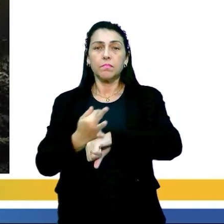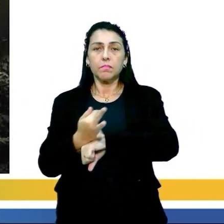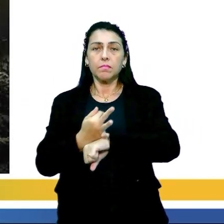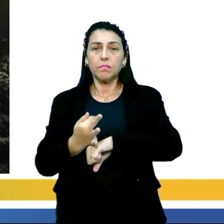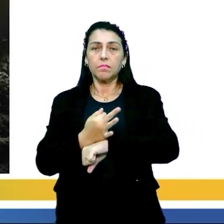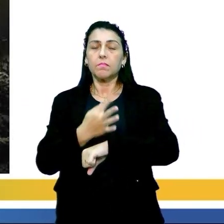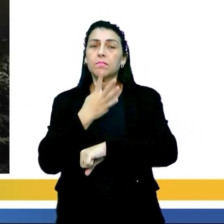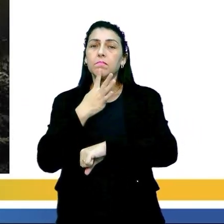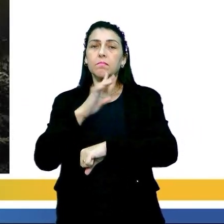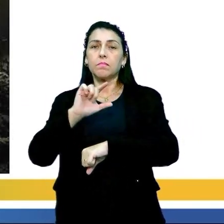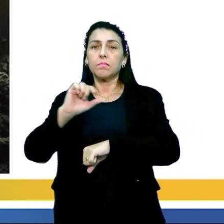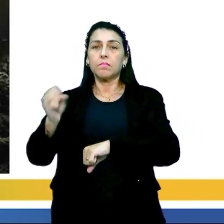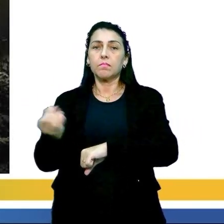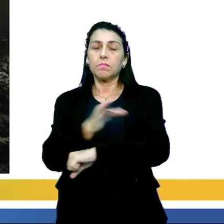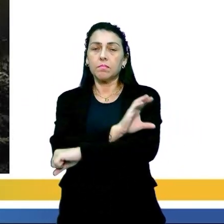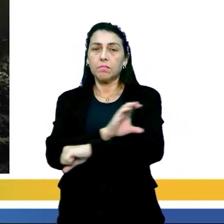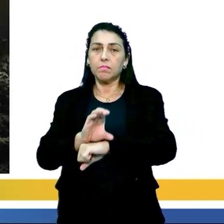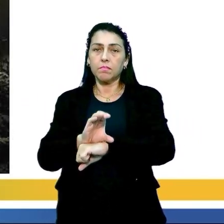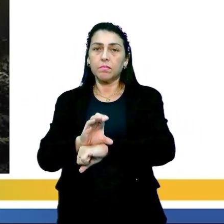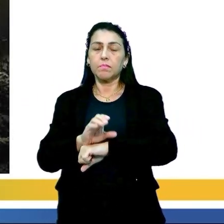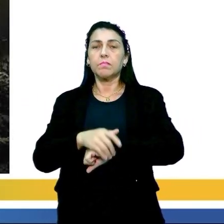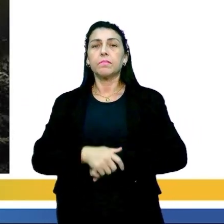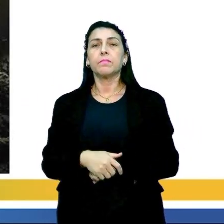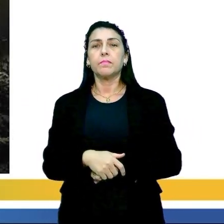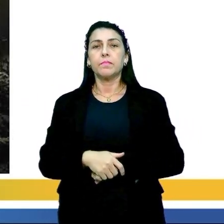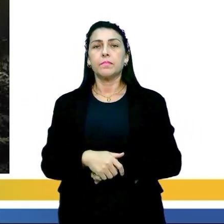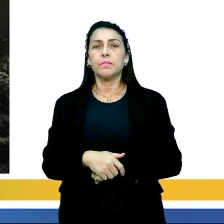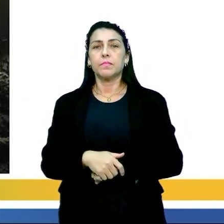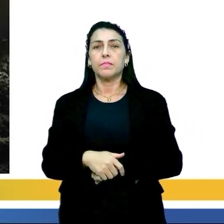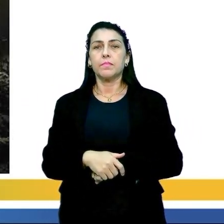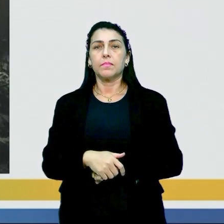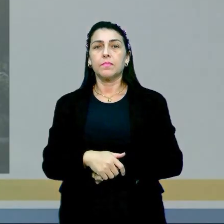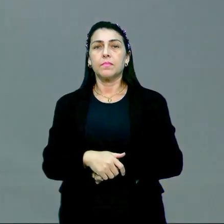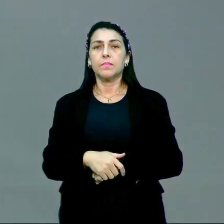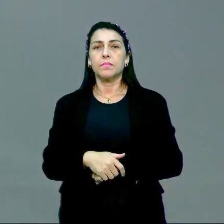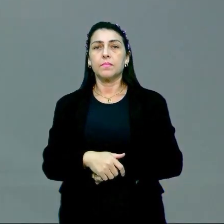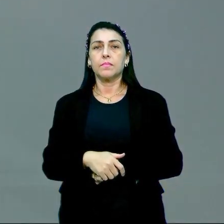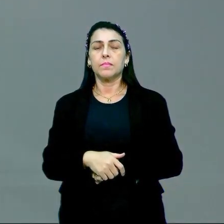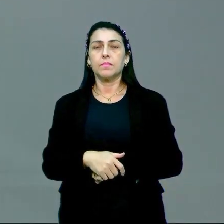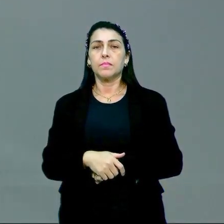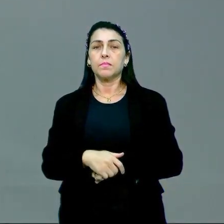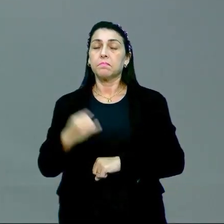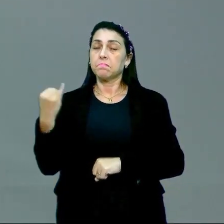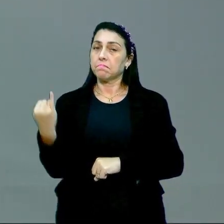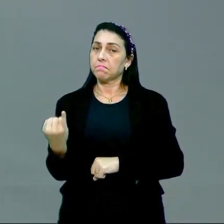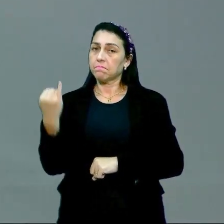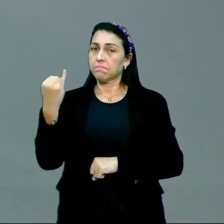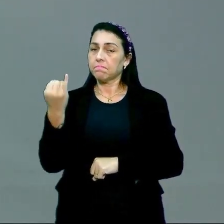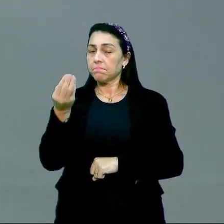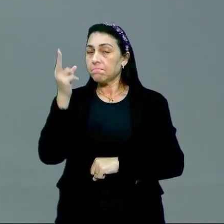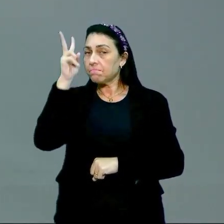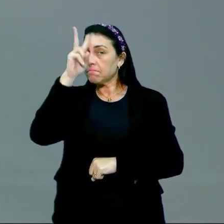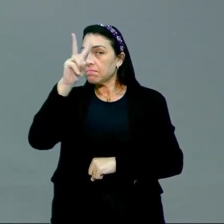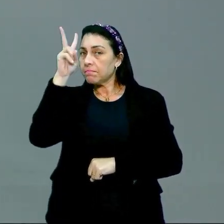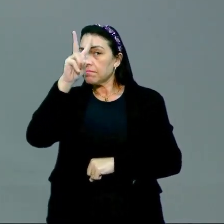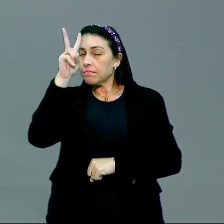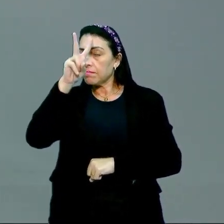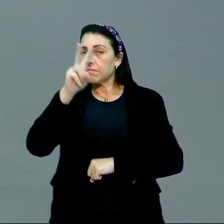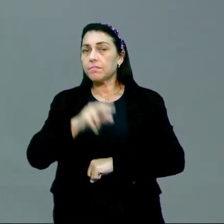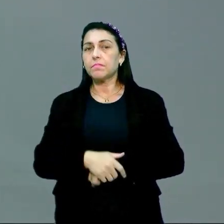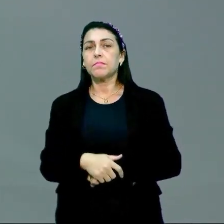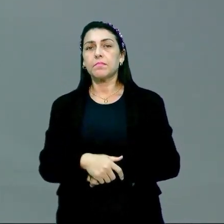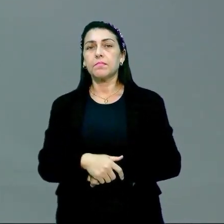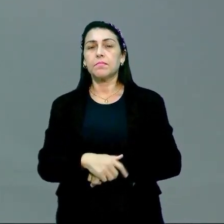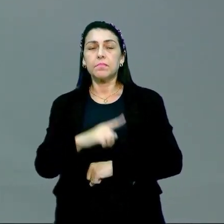para conhecer novas culturas, que se desloca por livre e espontânea vontade. É interessante a gente frisar